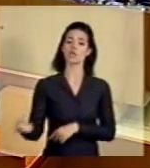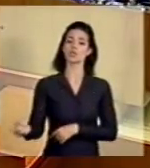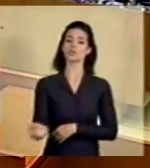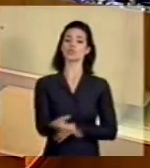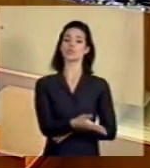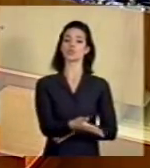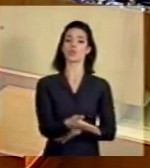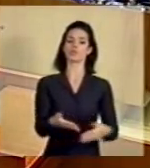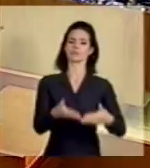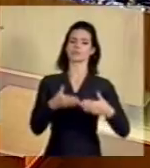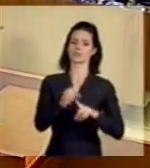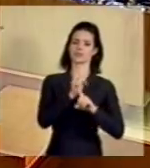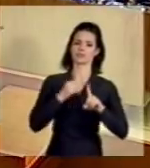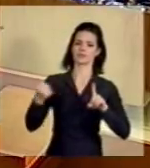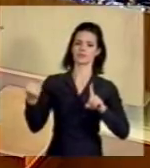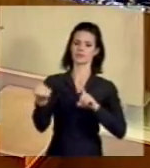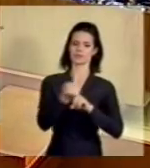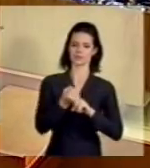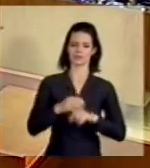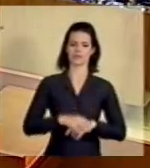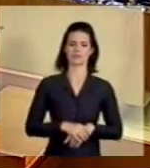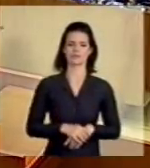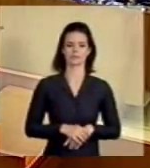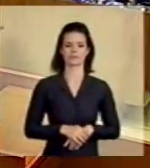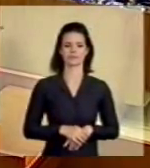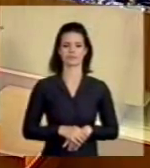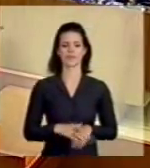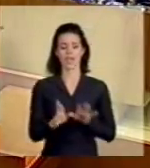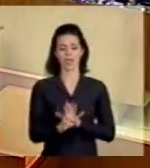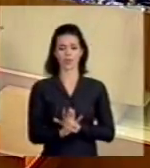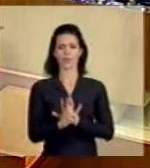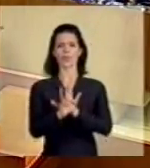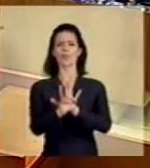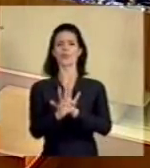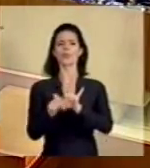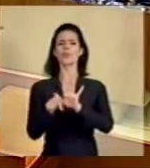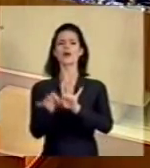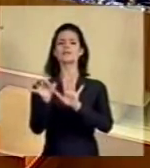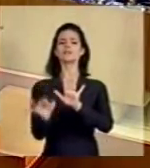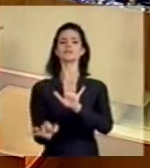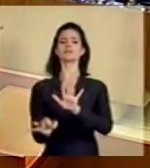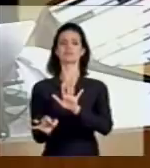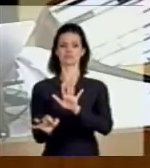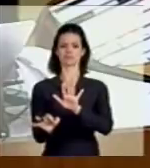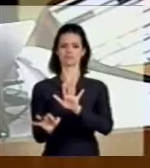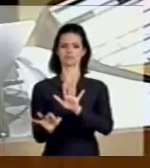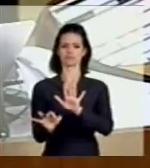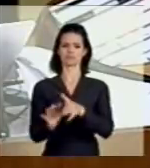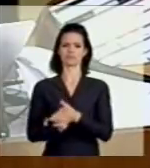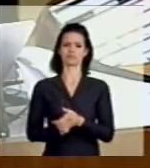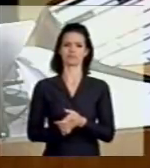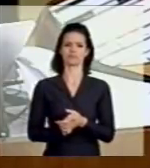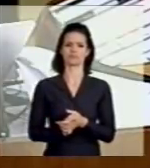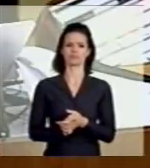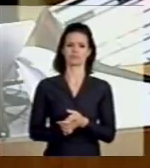da sociedade, como ela assenta, entre aspas. Representatividade adequada, digo eu agora, não